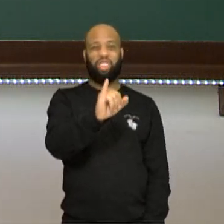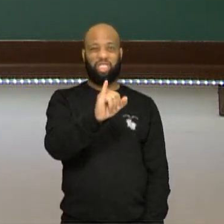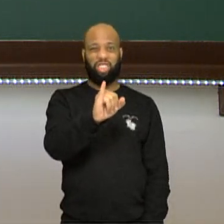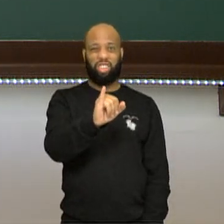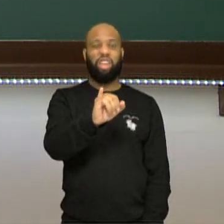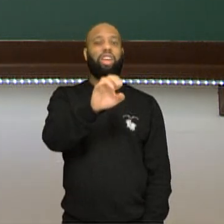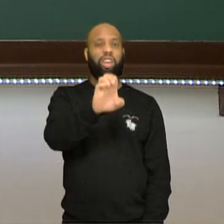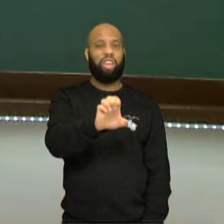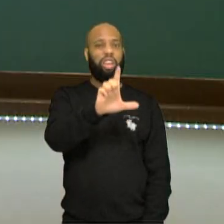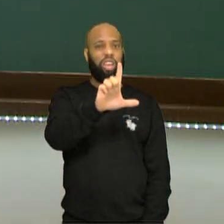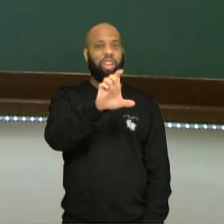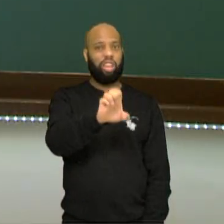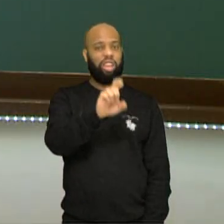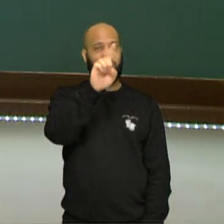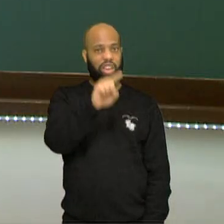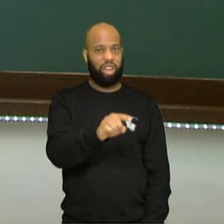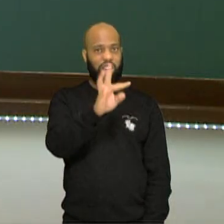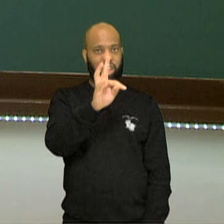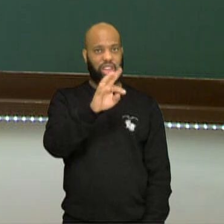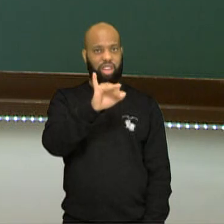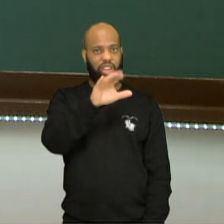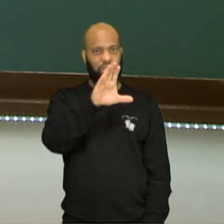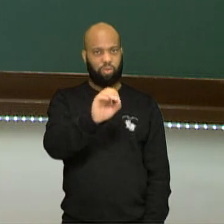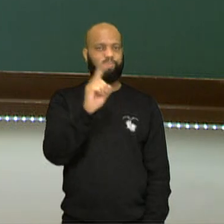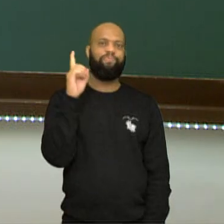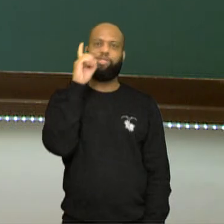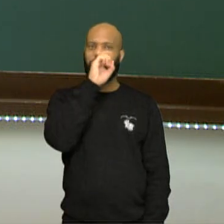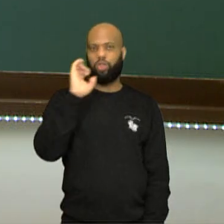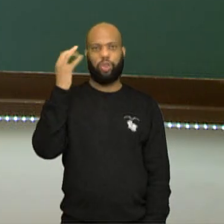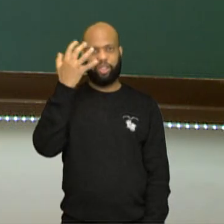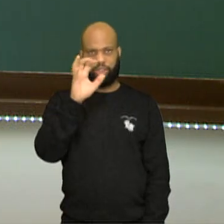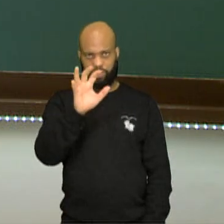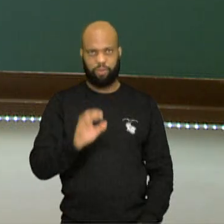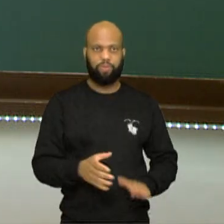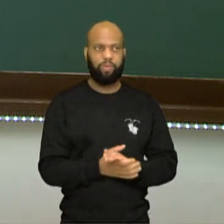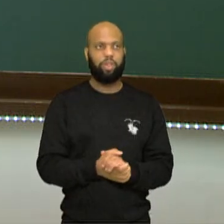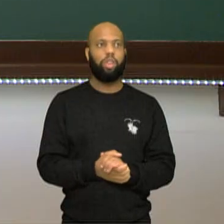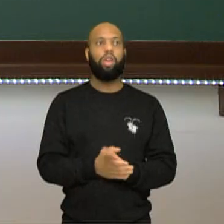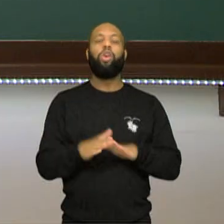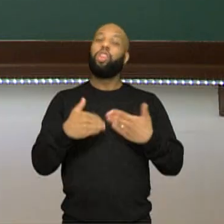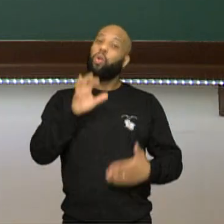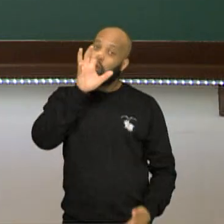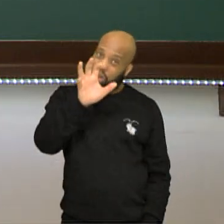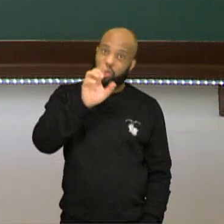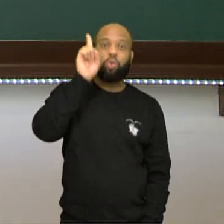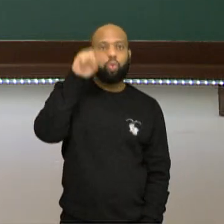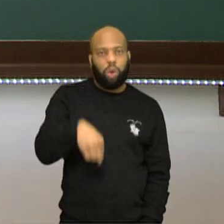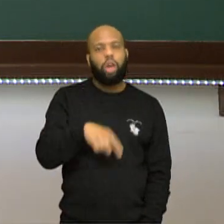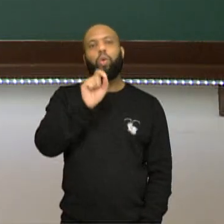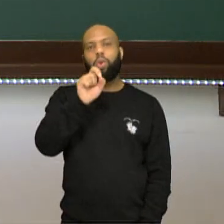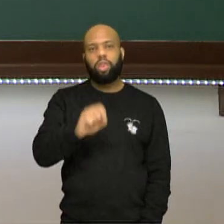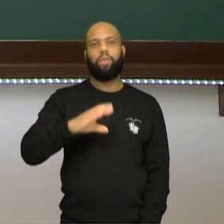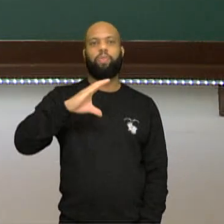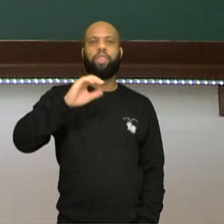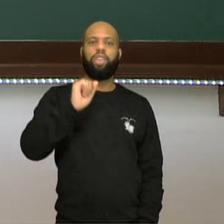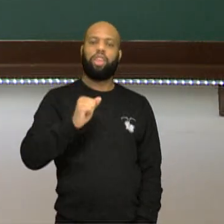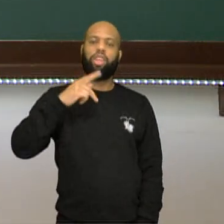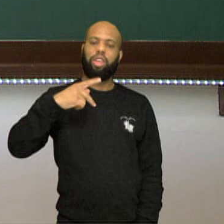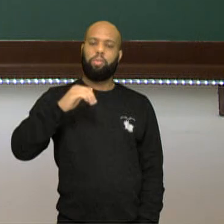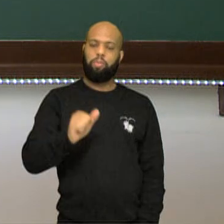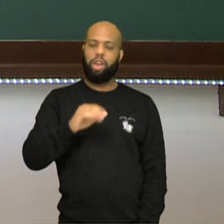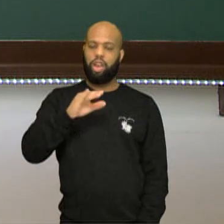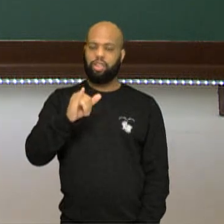essa resposta à dificuldade da polarização, nós podemos chamar de capacitância, tá? O quanto eu